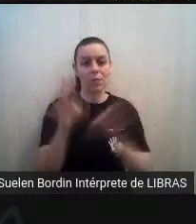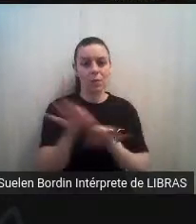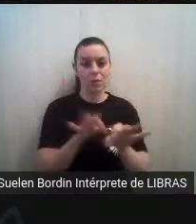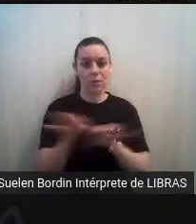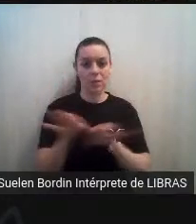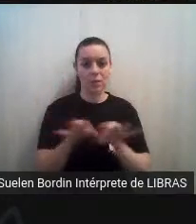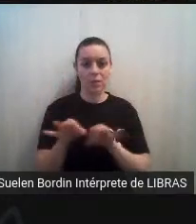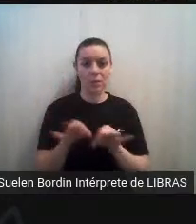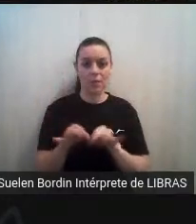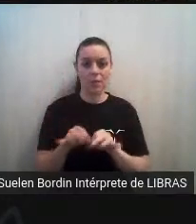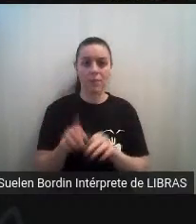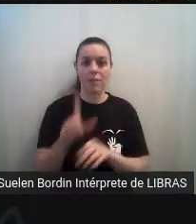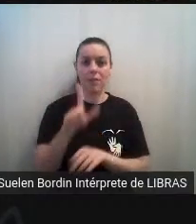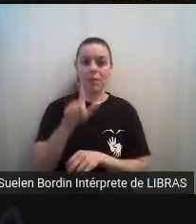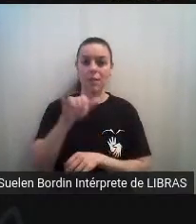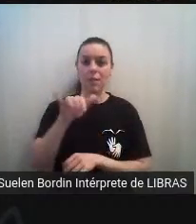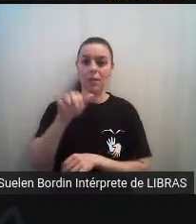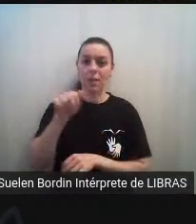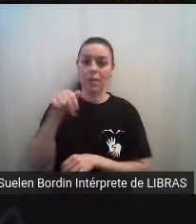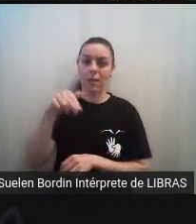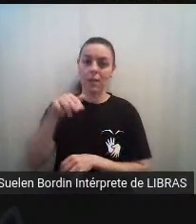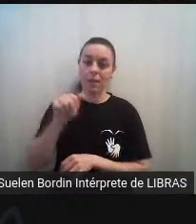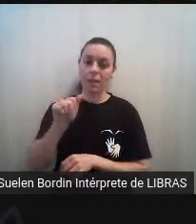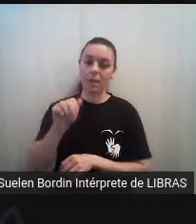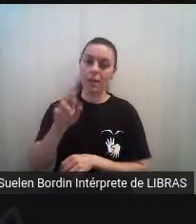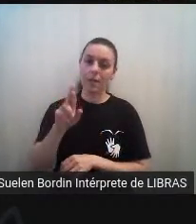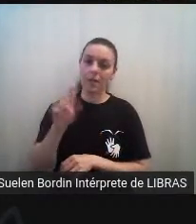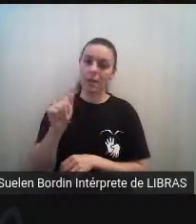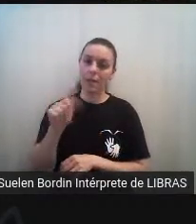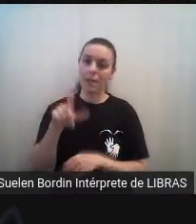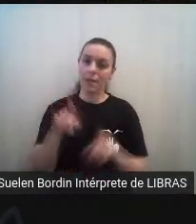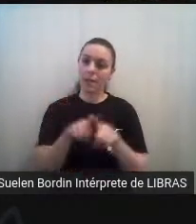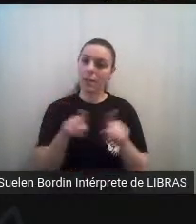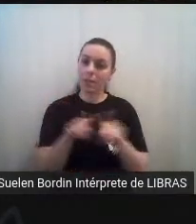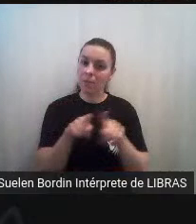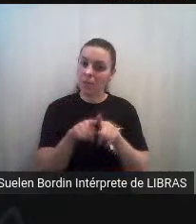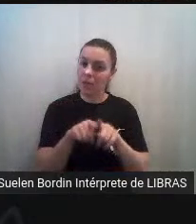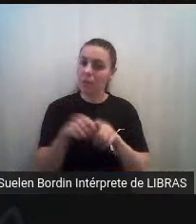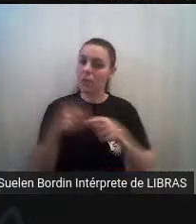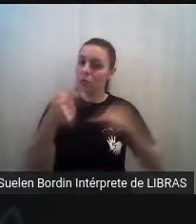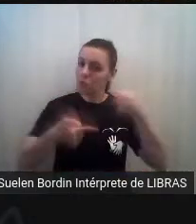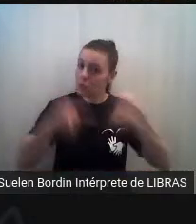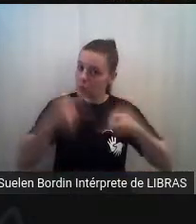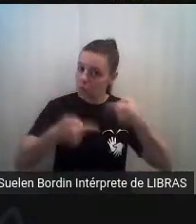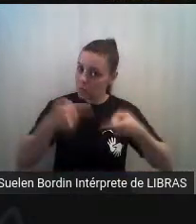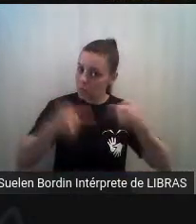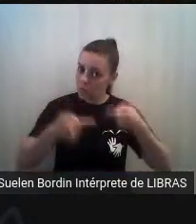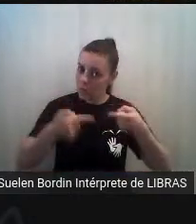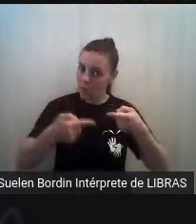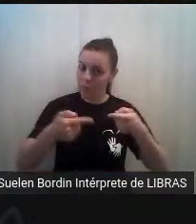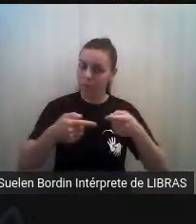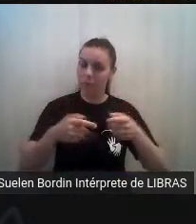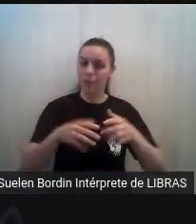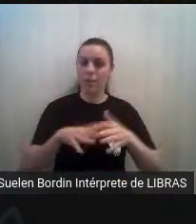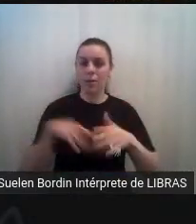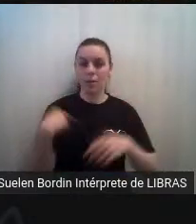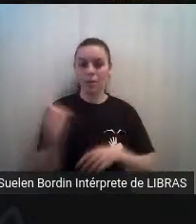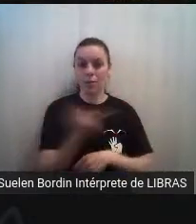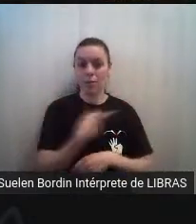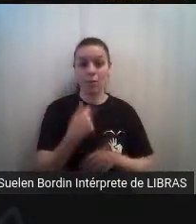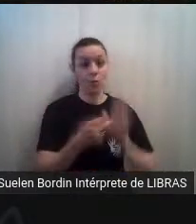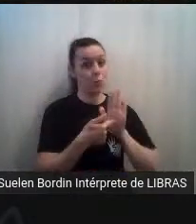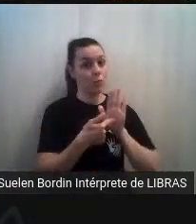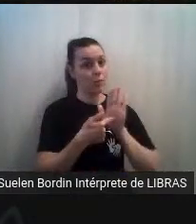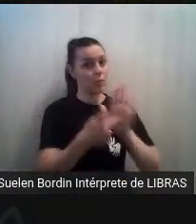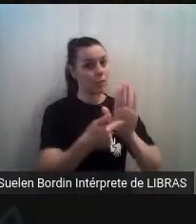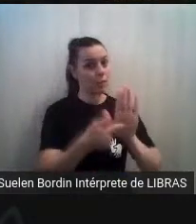Lainara em especial, por ter trazido essa discussão à tona, porque é mostrando as meninas,